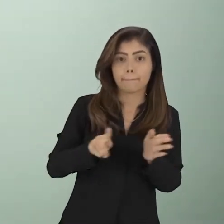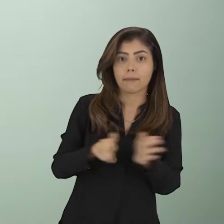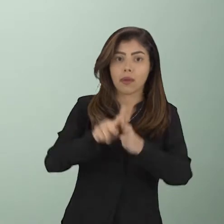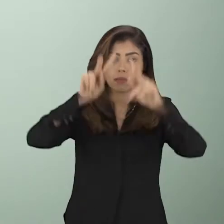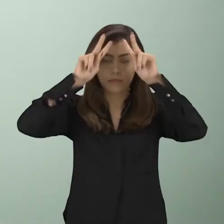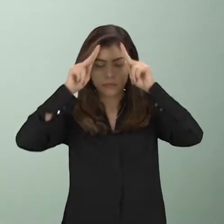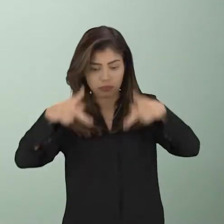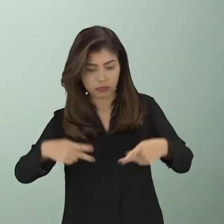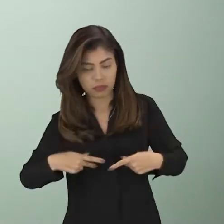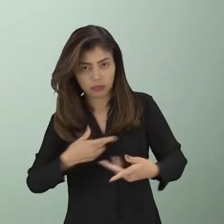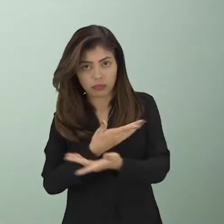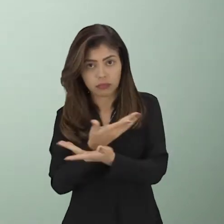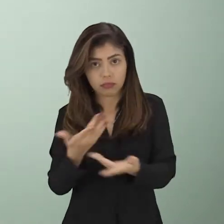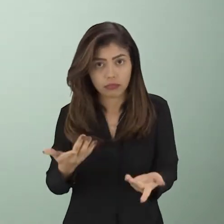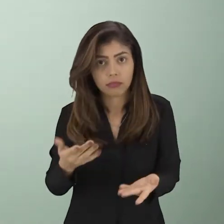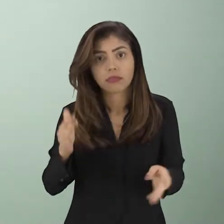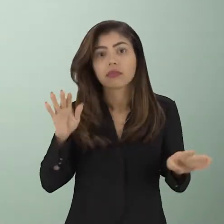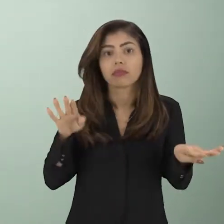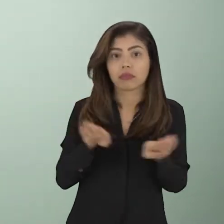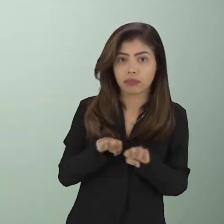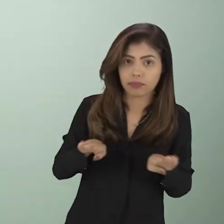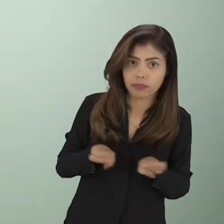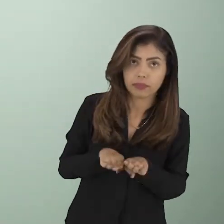espécie humana